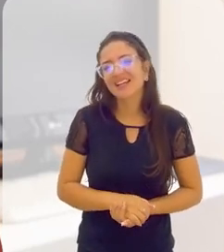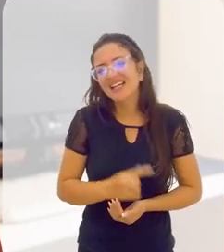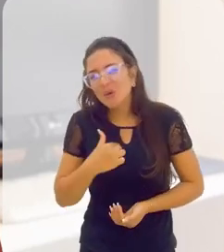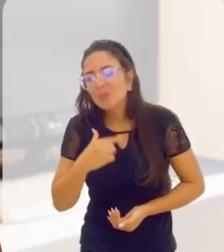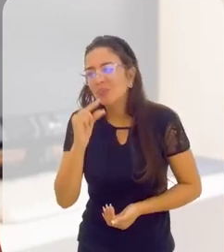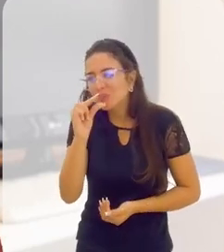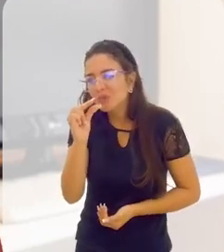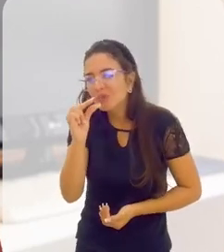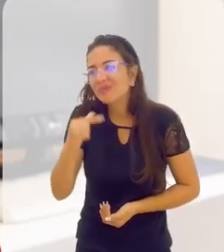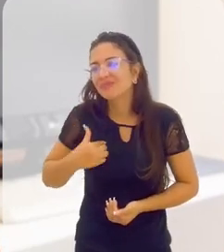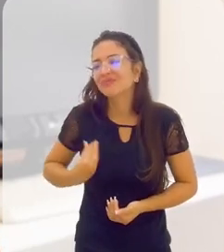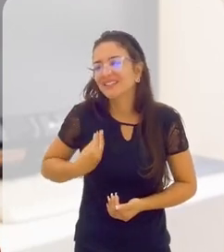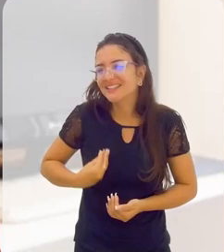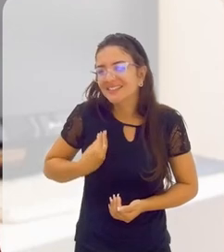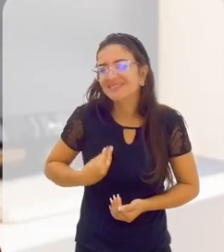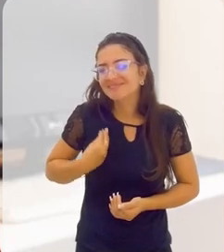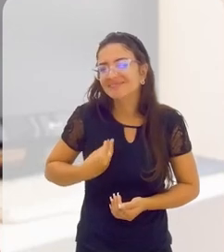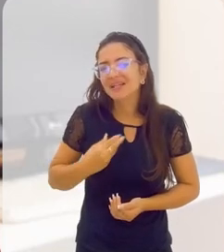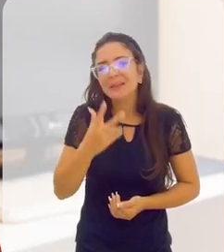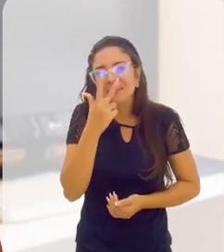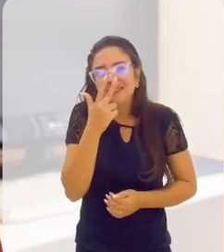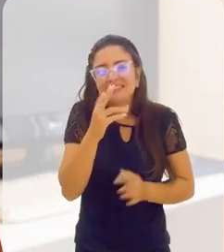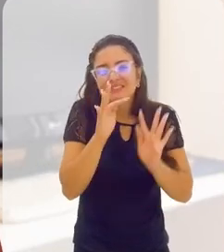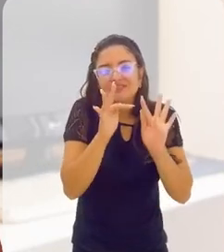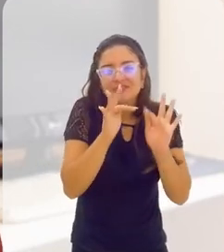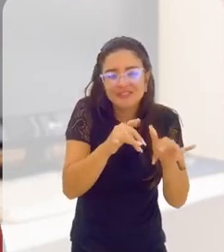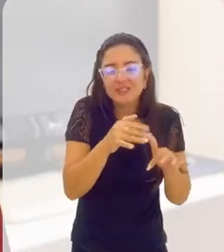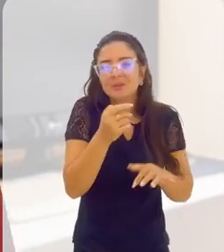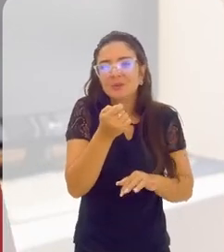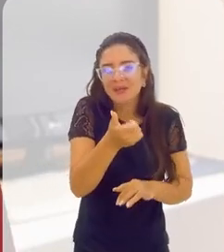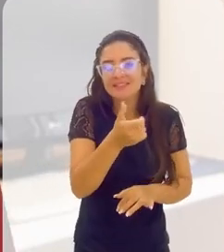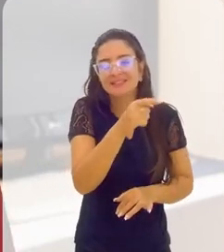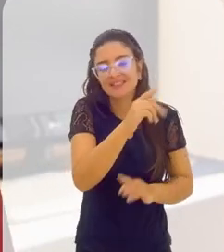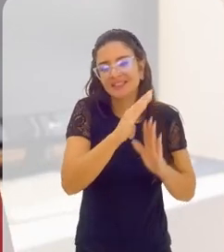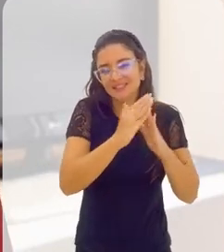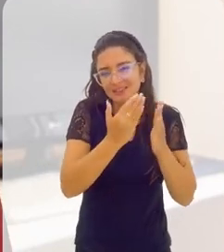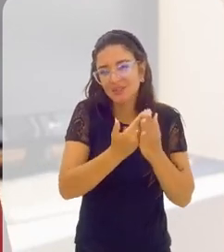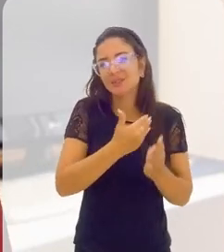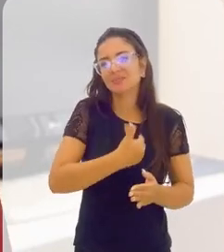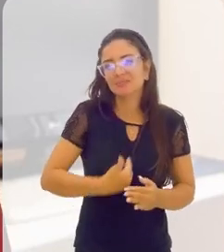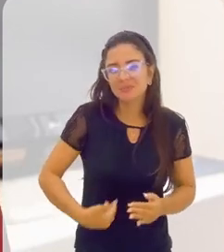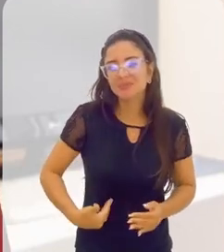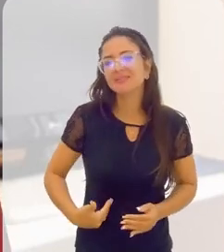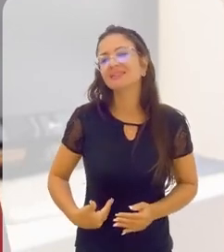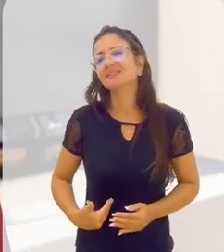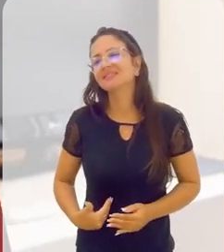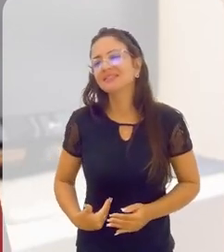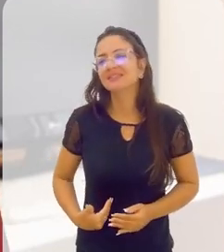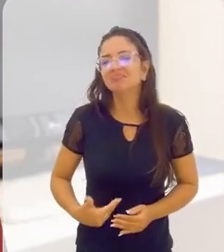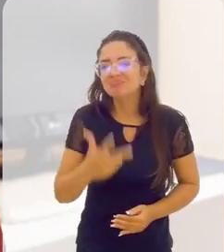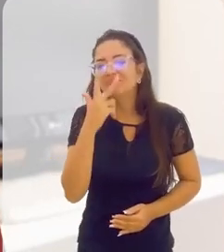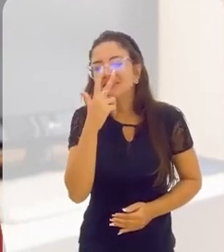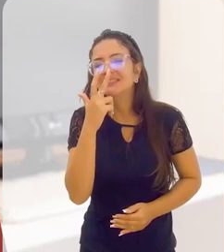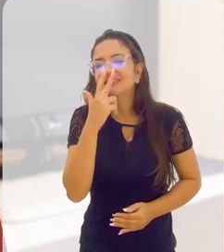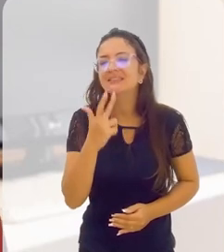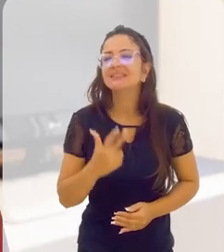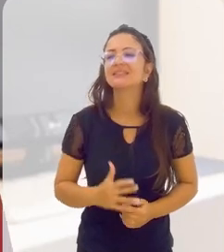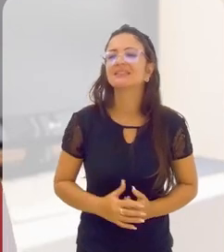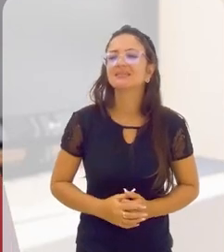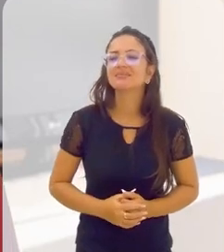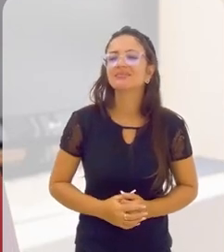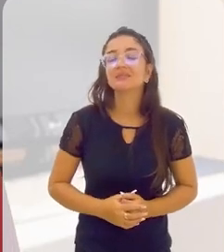um pouco eu peguei o finalzinho dessa escola pública mas né vamos dizer assim